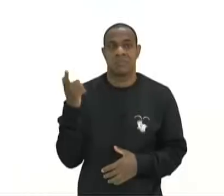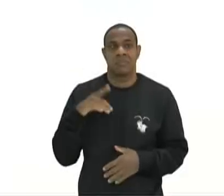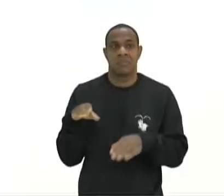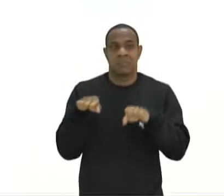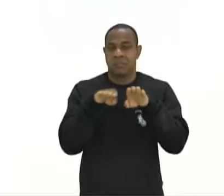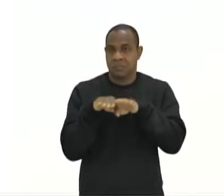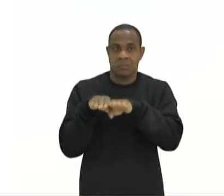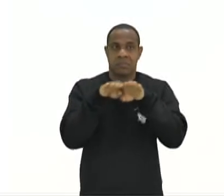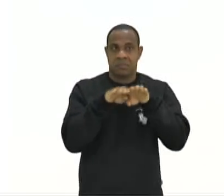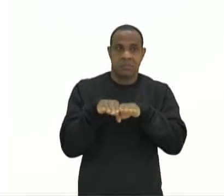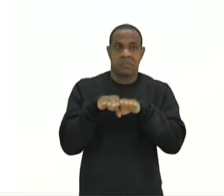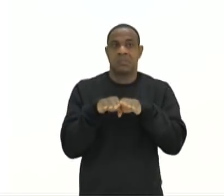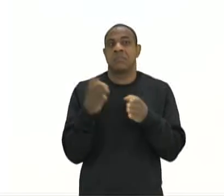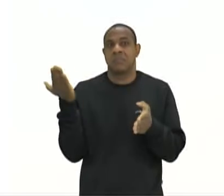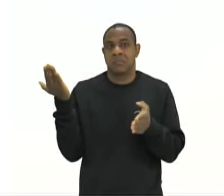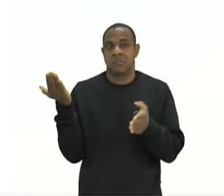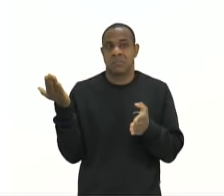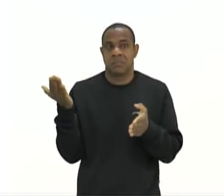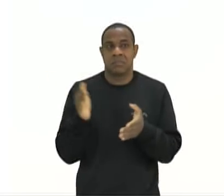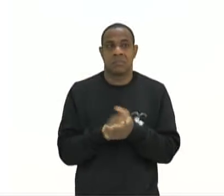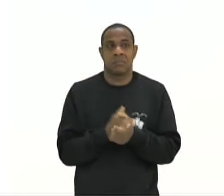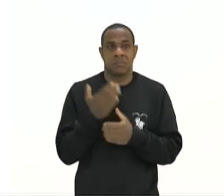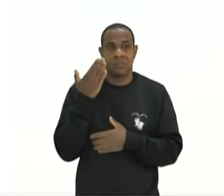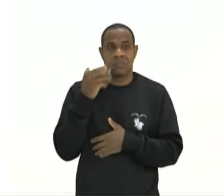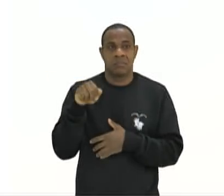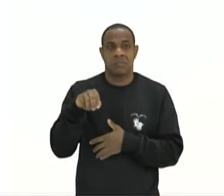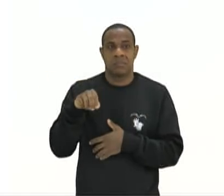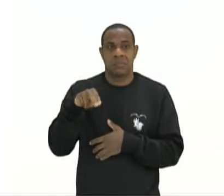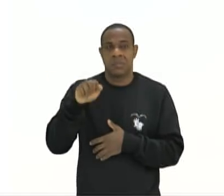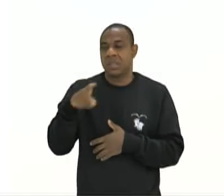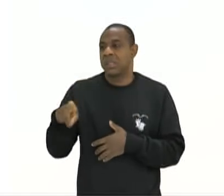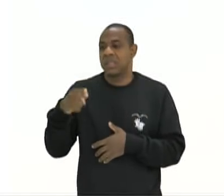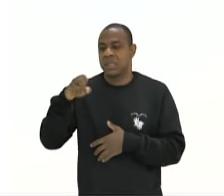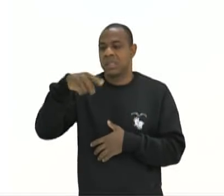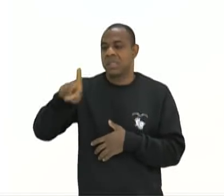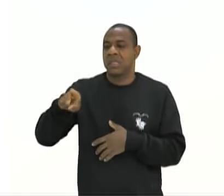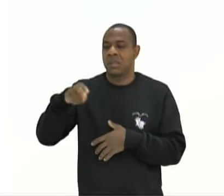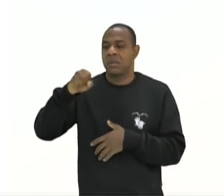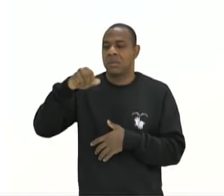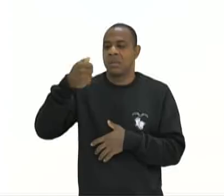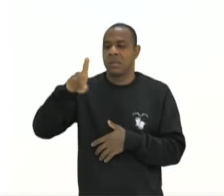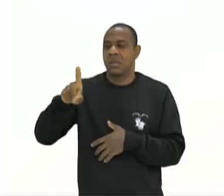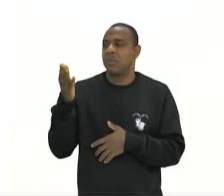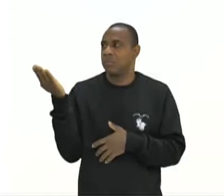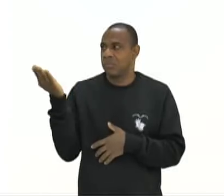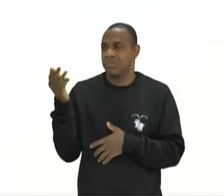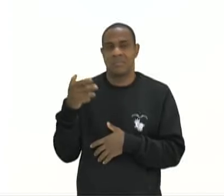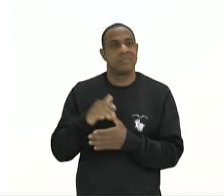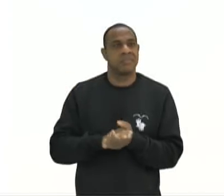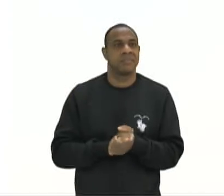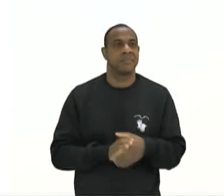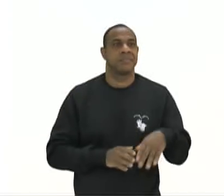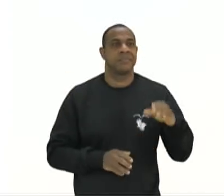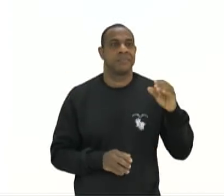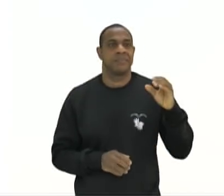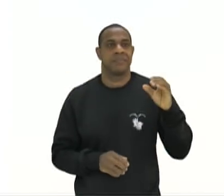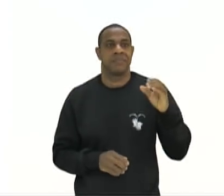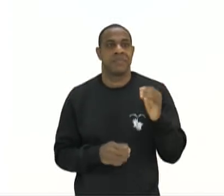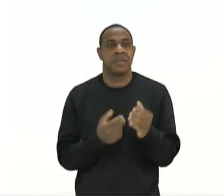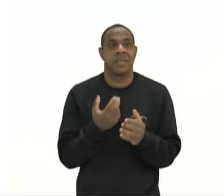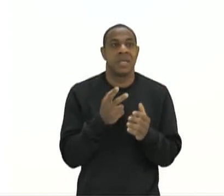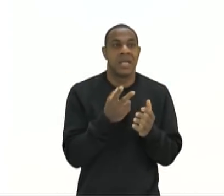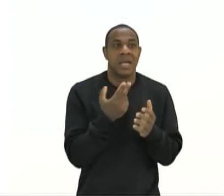de simetria, então é falsa essa alternativa. Vamos à segunda opção. Cada frente de onda se comporta como uma